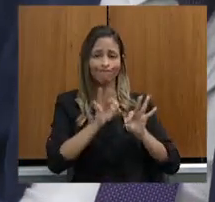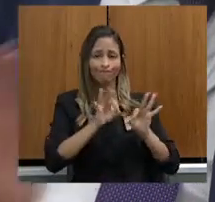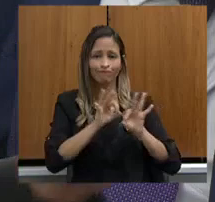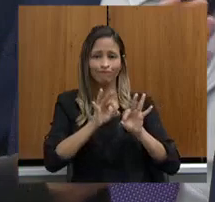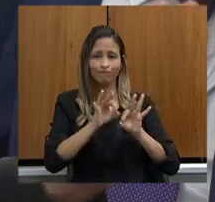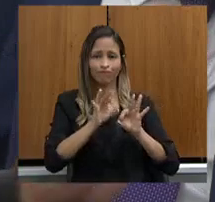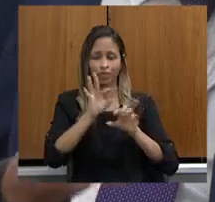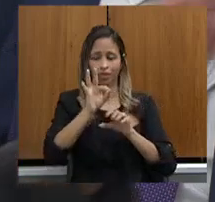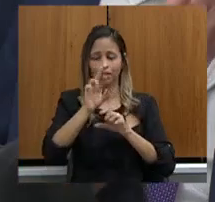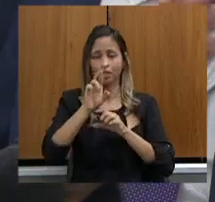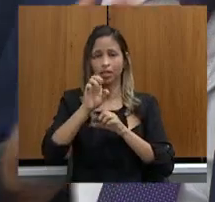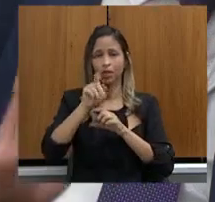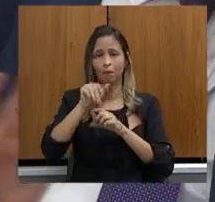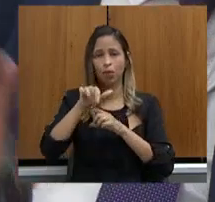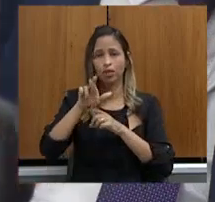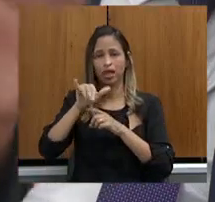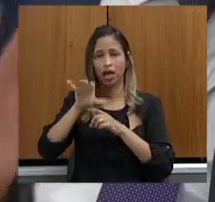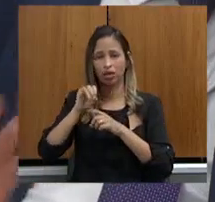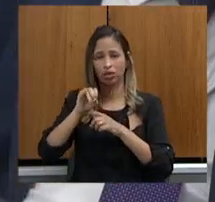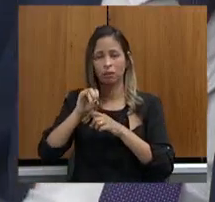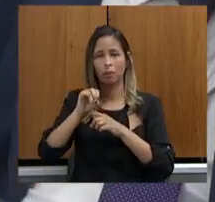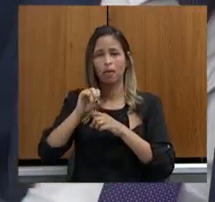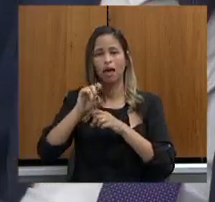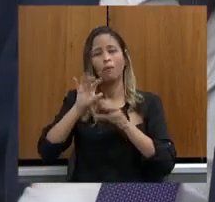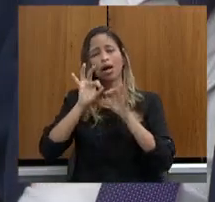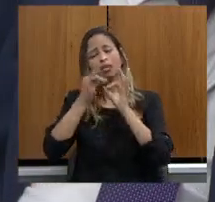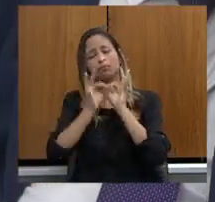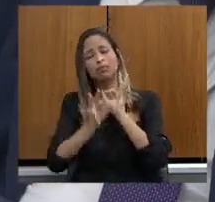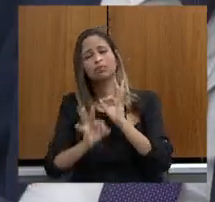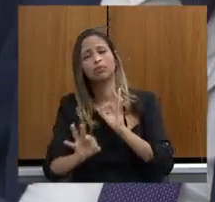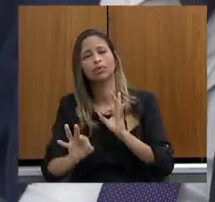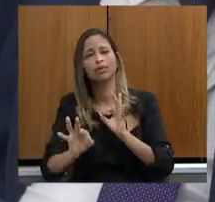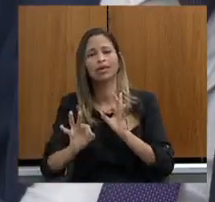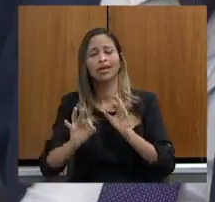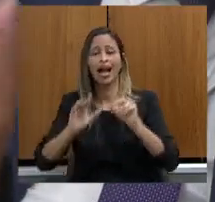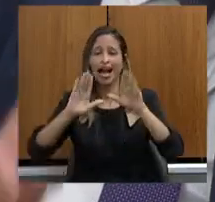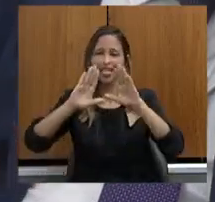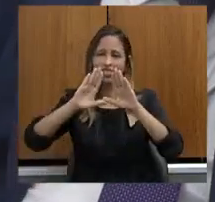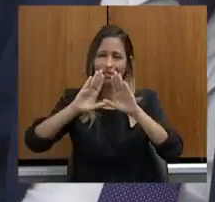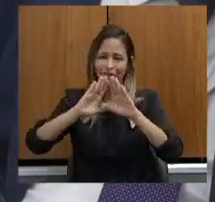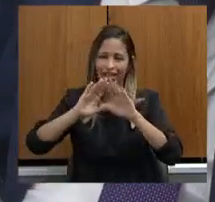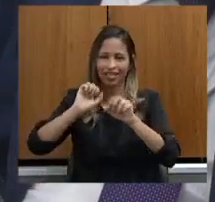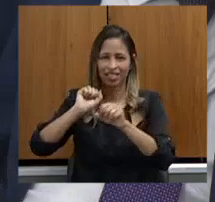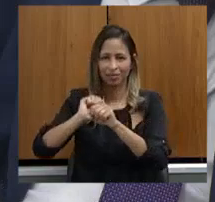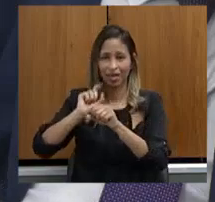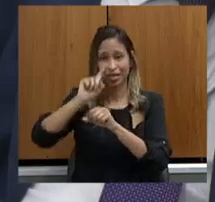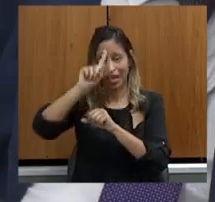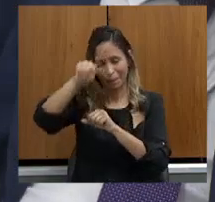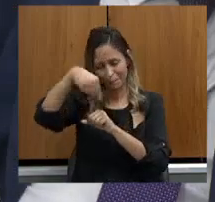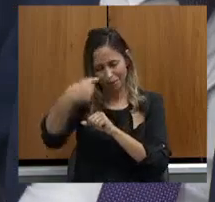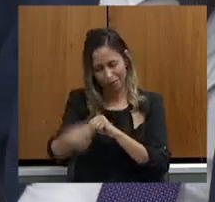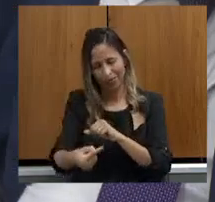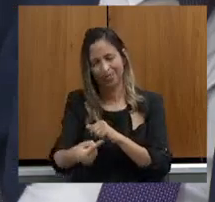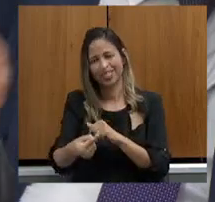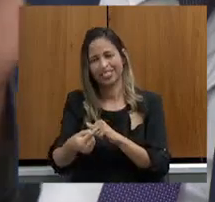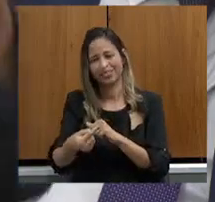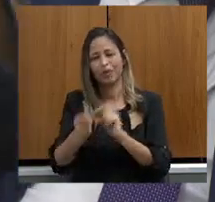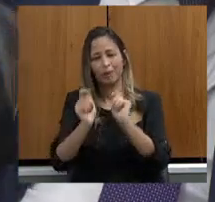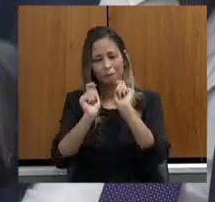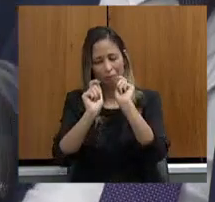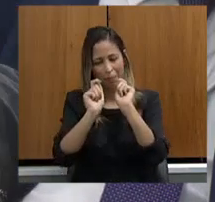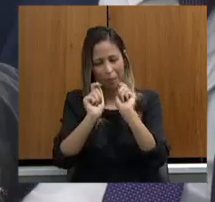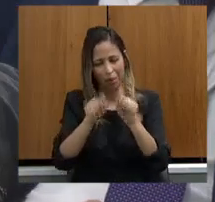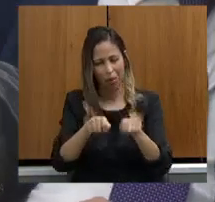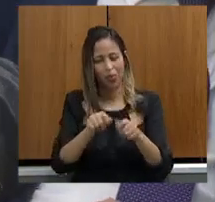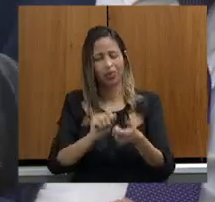também tributados mas eu vou discussão mais longa eu acho que a assembleia Espero que na próxima legislatura possa